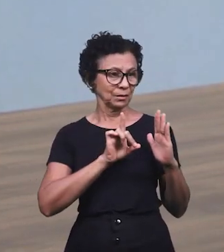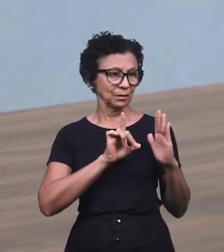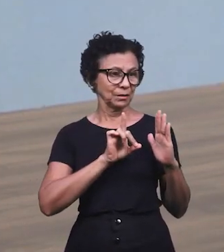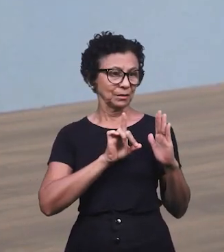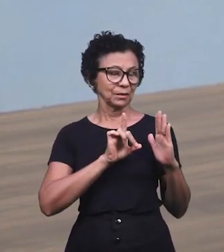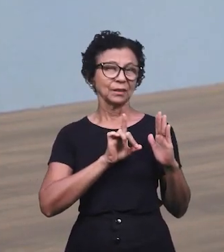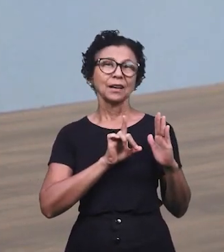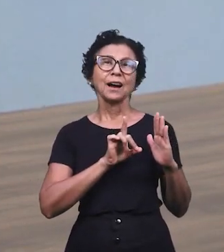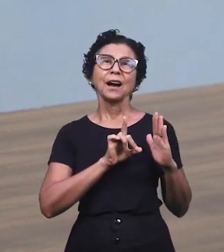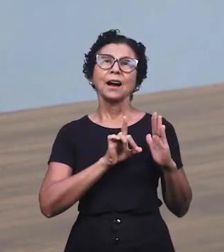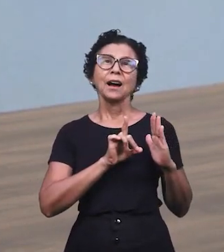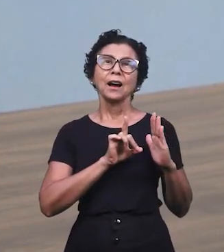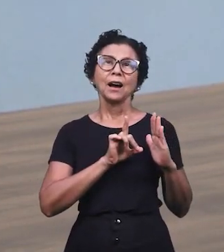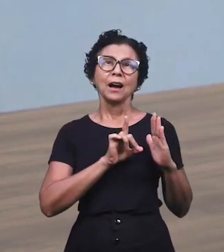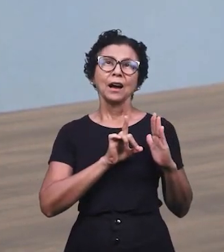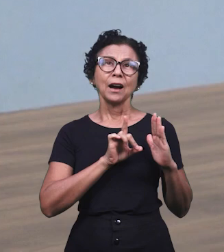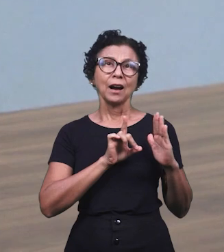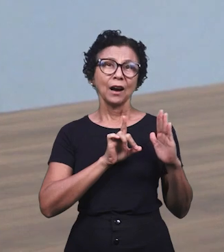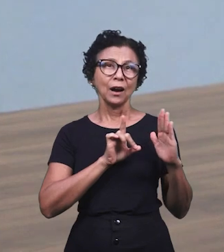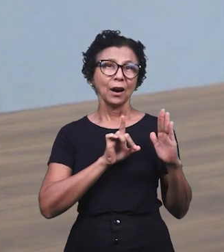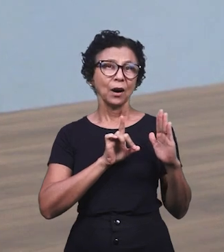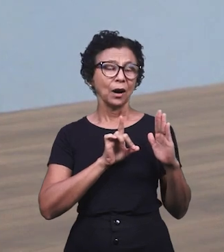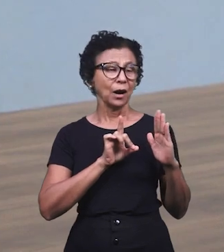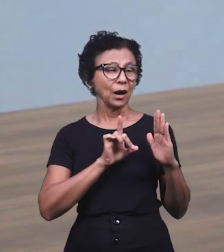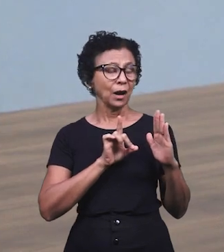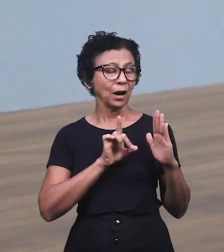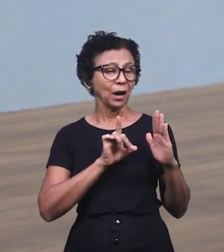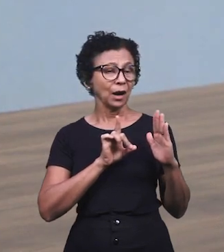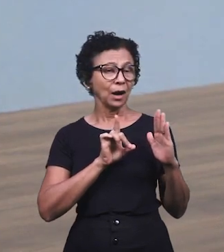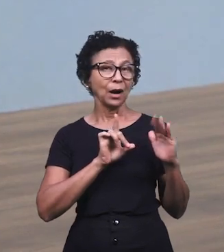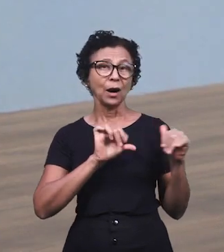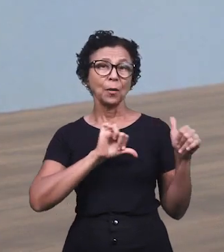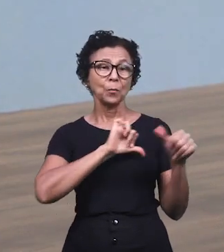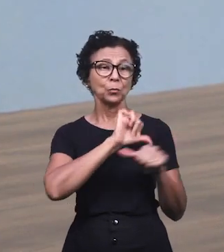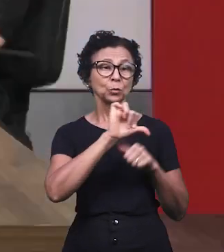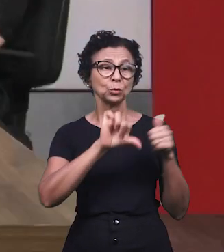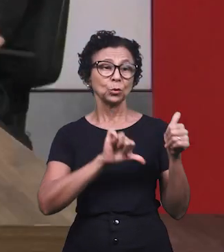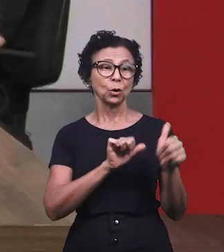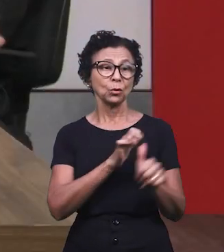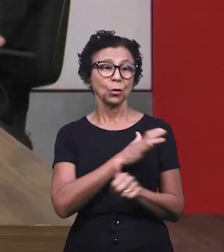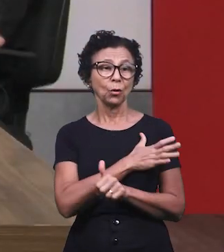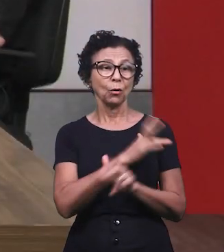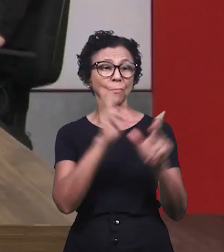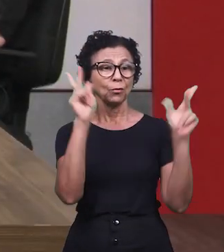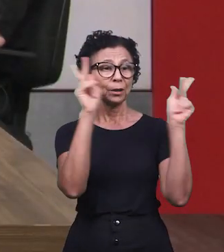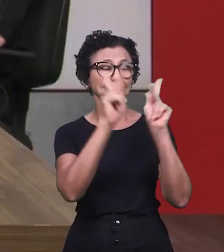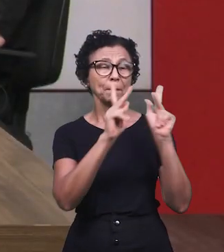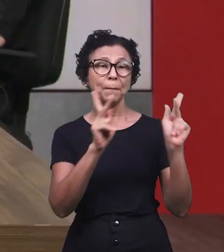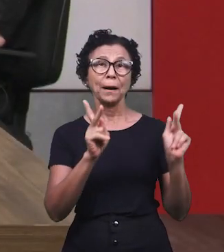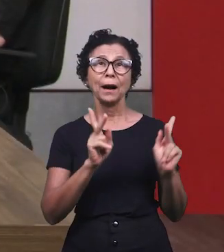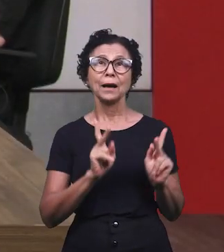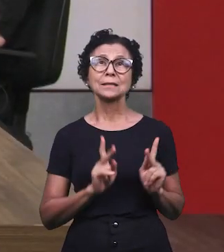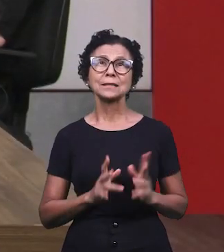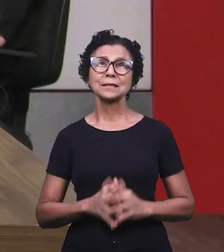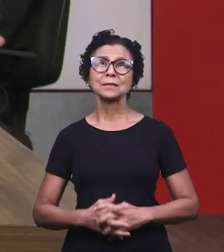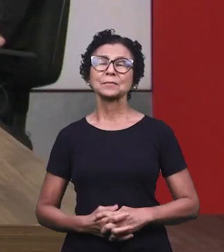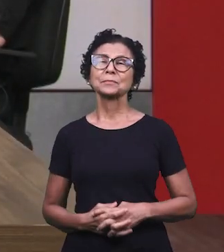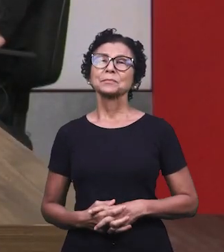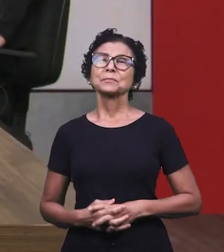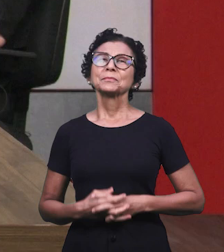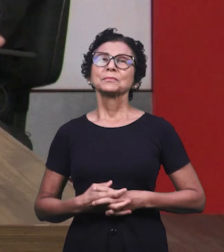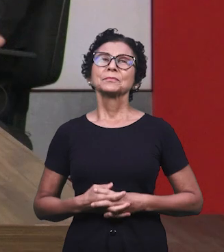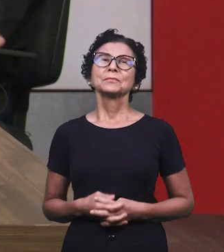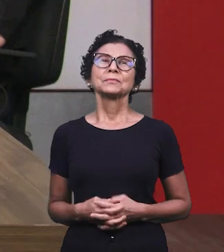que paz. Aí dali para frente, foi bênção. Tá e a gente trabalha muito